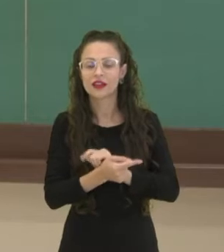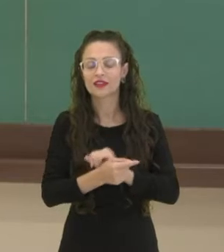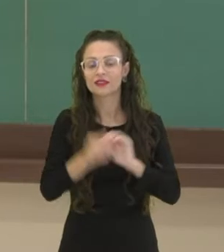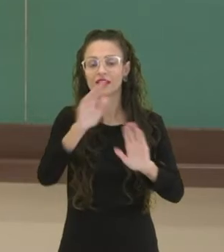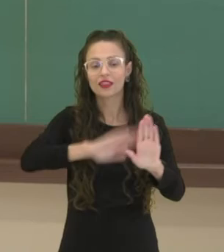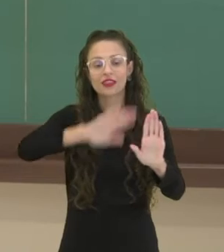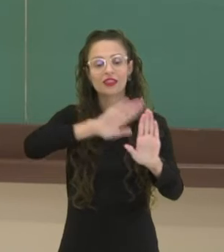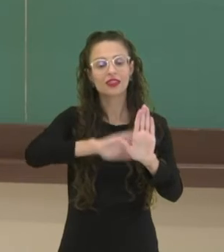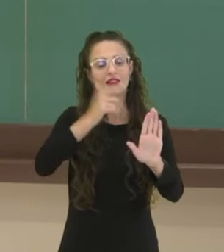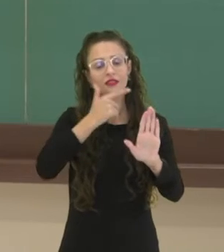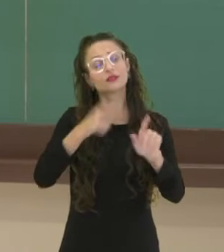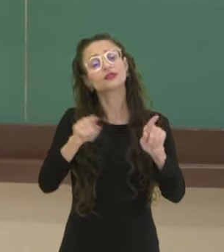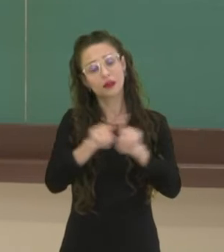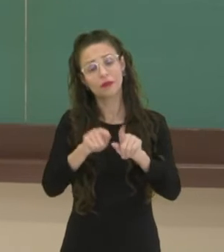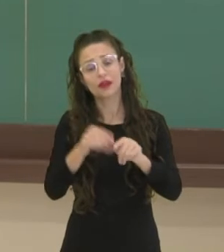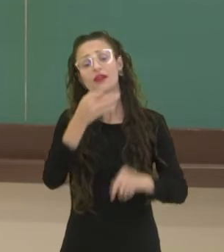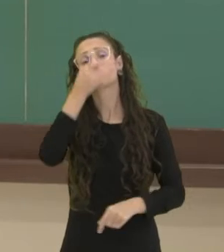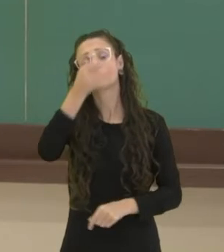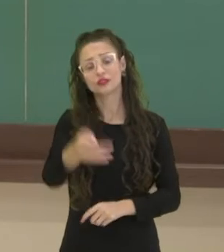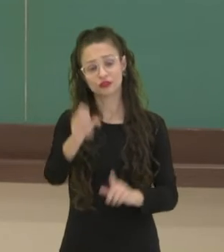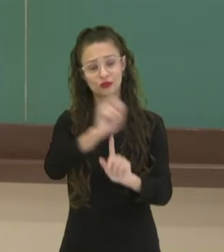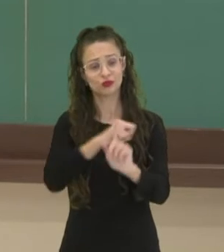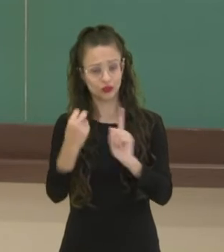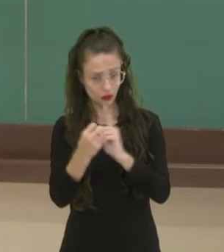da crítica social, percebe?